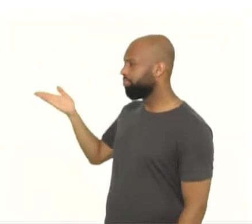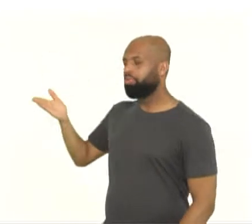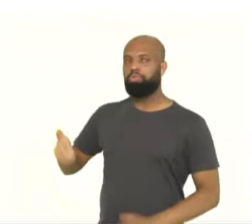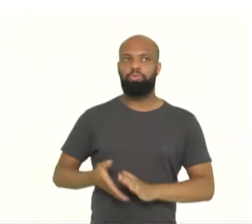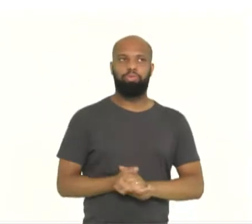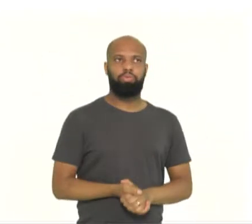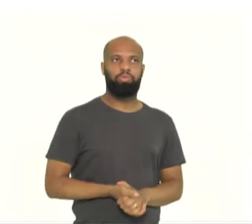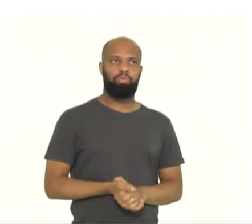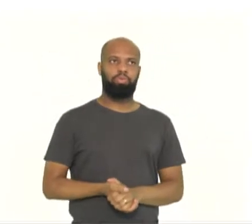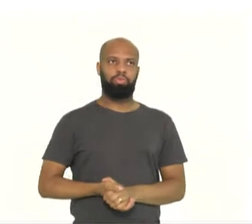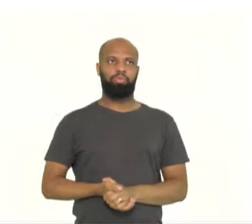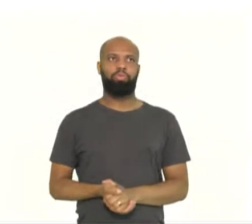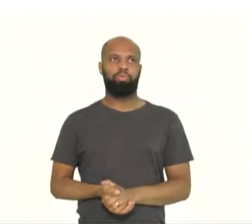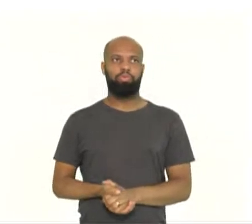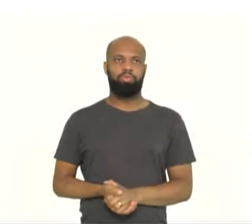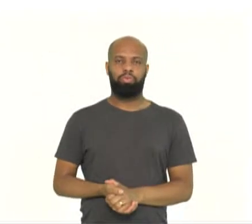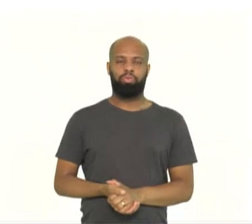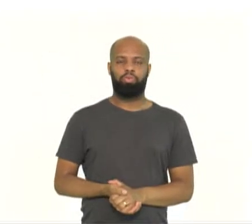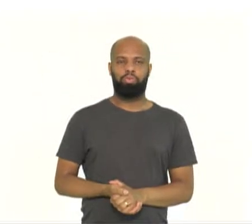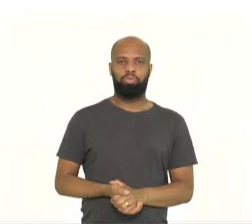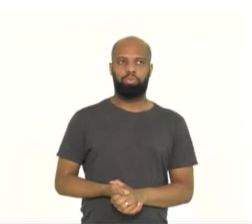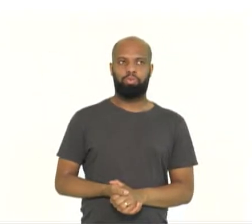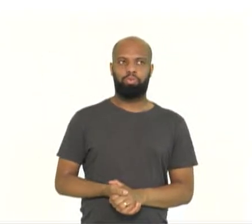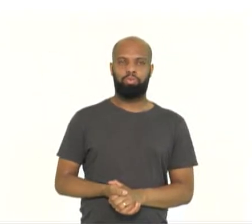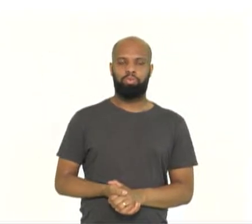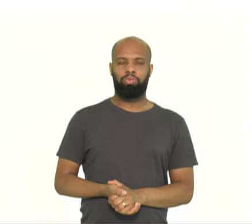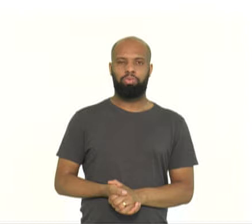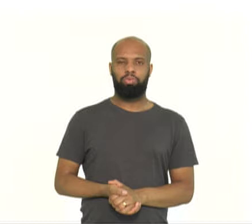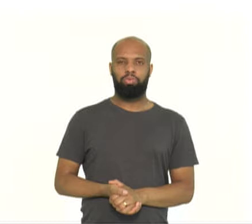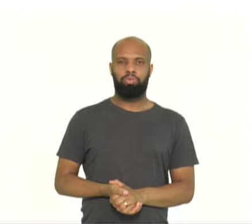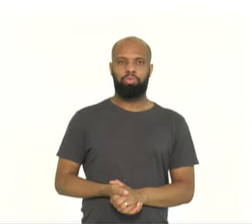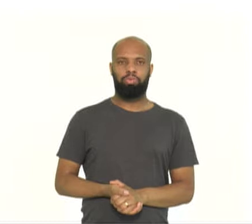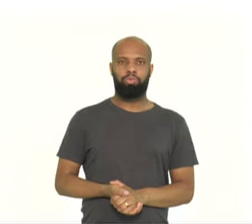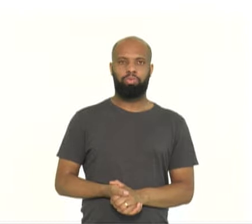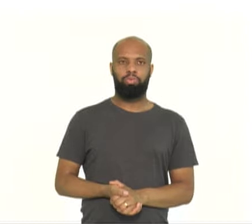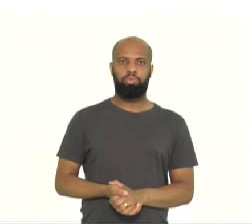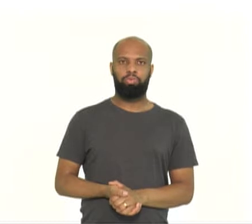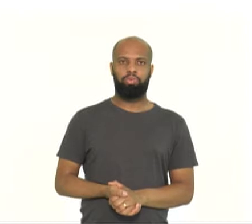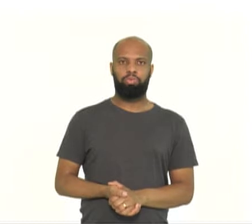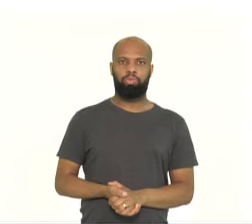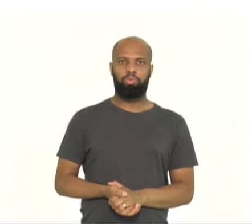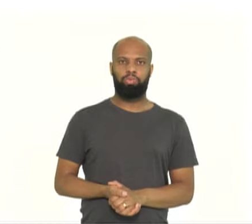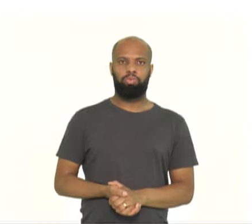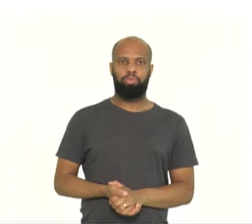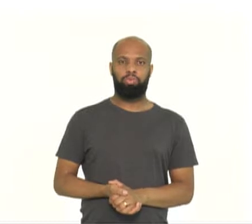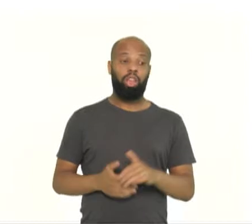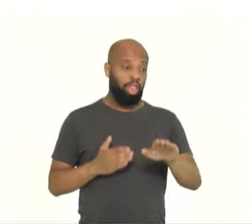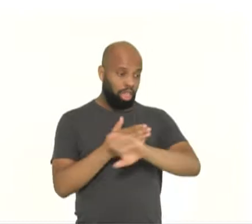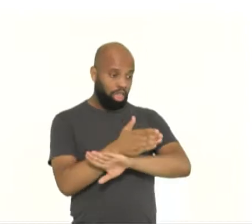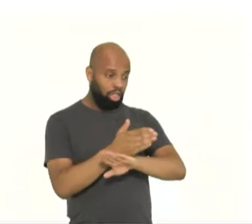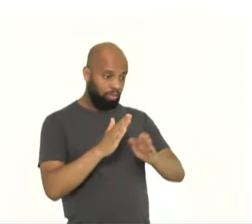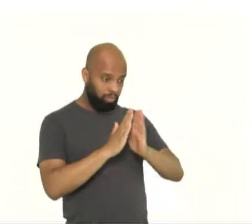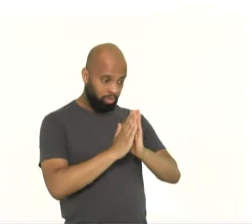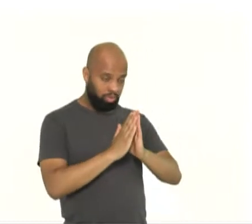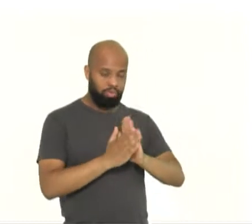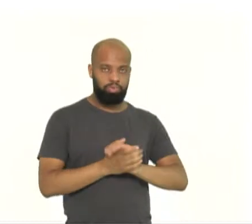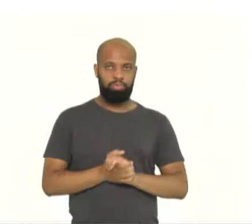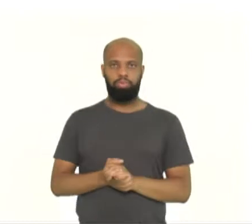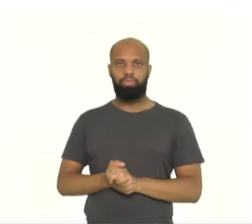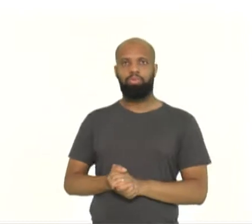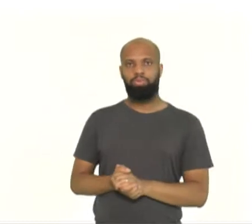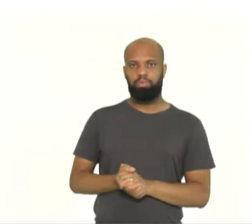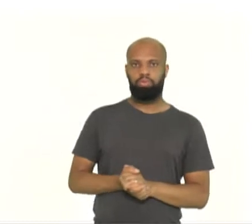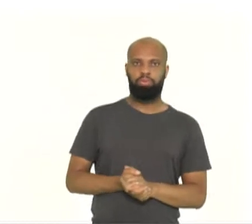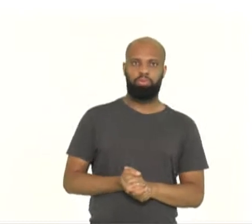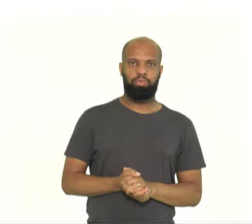Buenos dias, doctor. Buenos dias. Passe adelante, por favor. Entre, por favor. ¿En qué puedo ayudarle? No